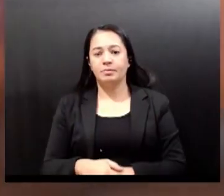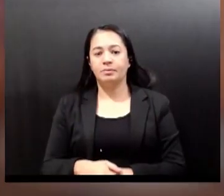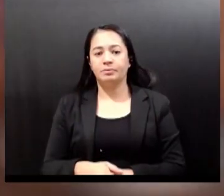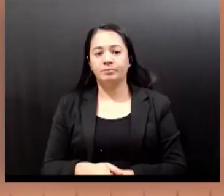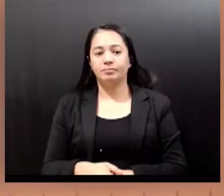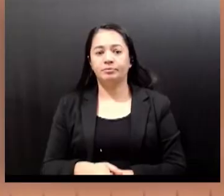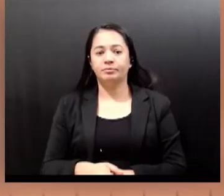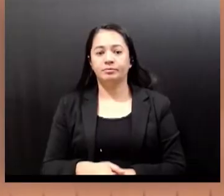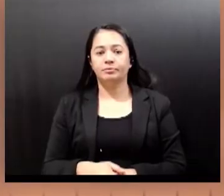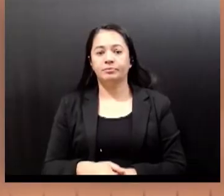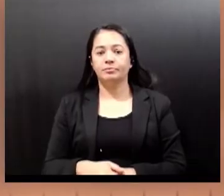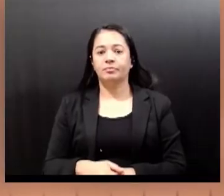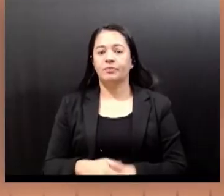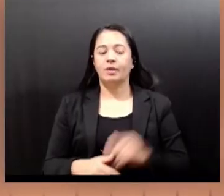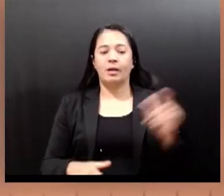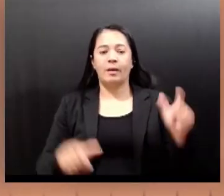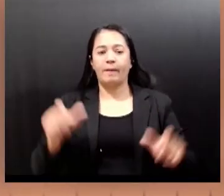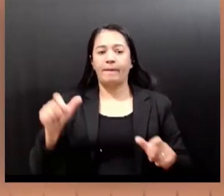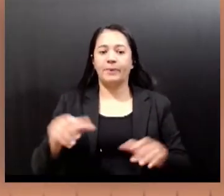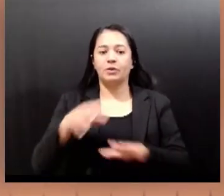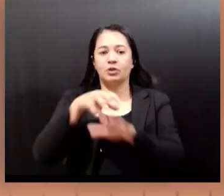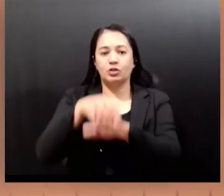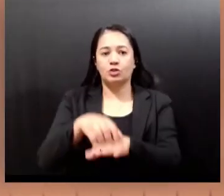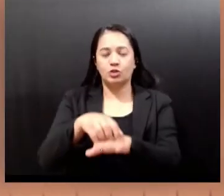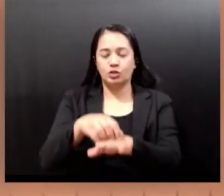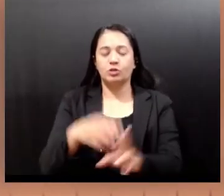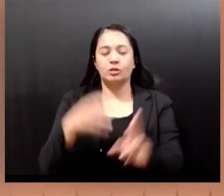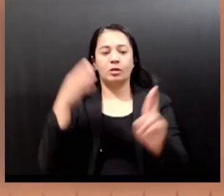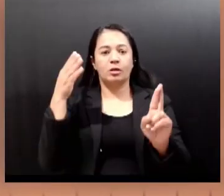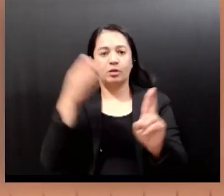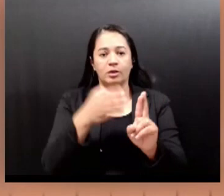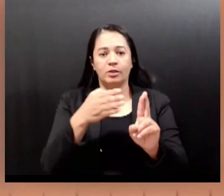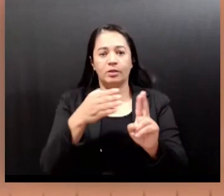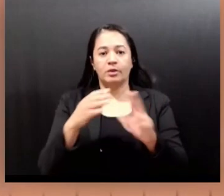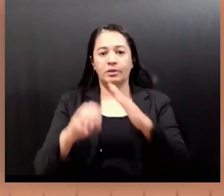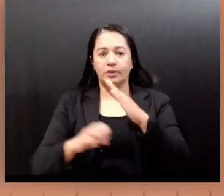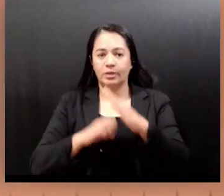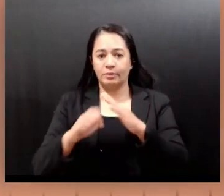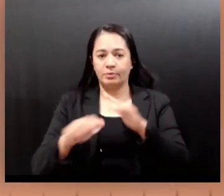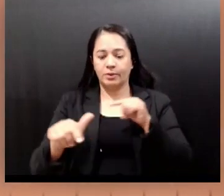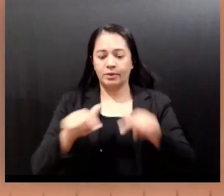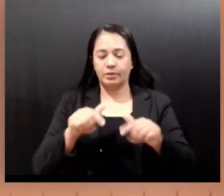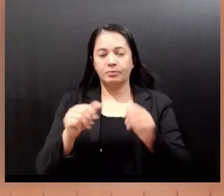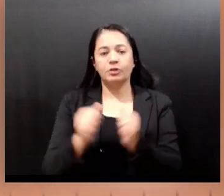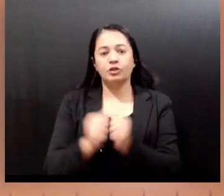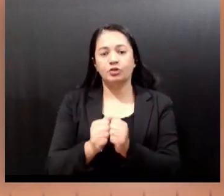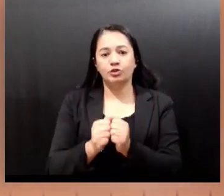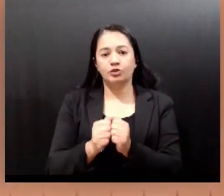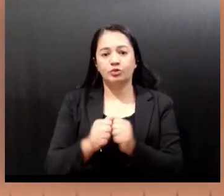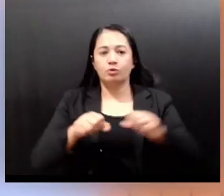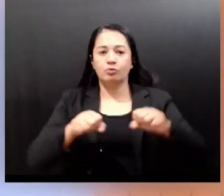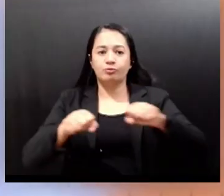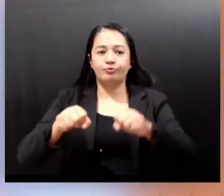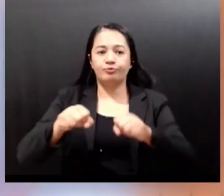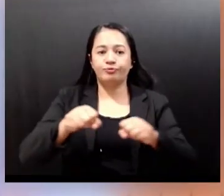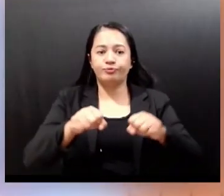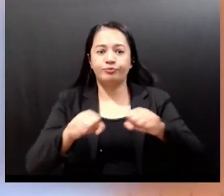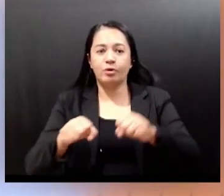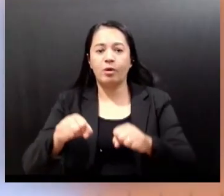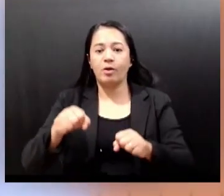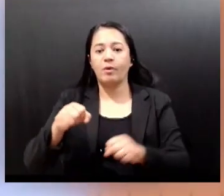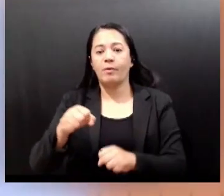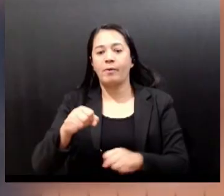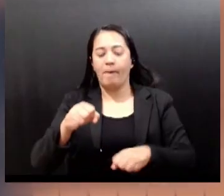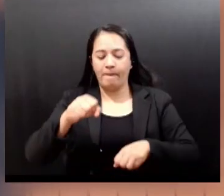Autoridades de trânsito e representantes da empresa que atua com os patinetes elétricos compartilhados em Campinas participaram